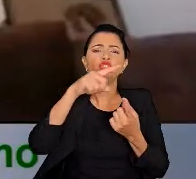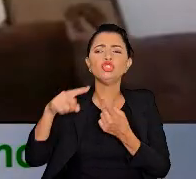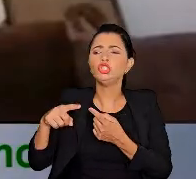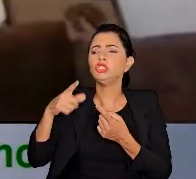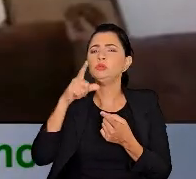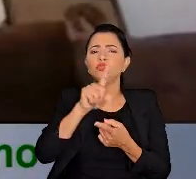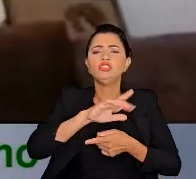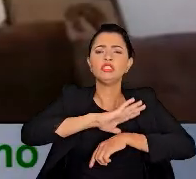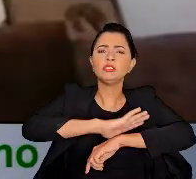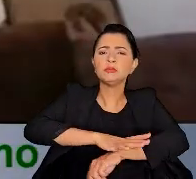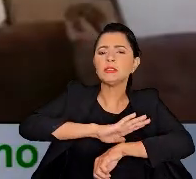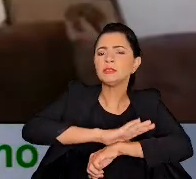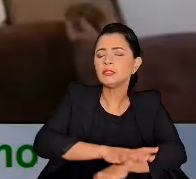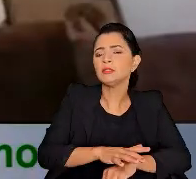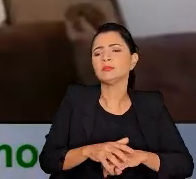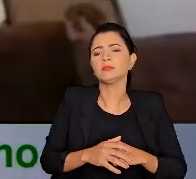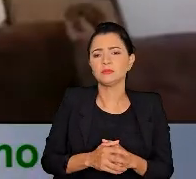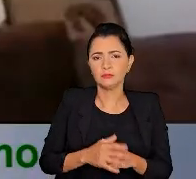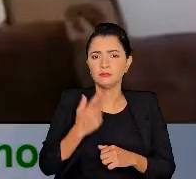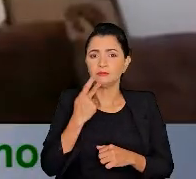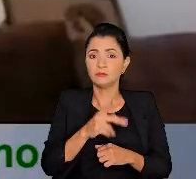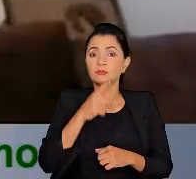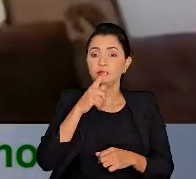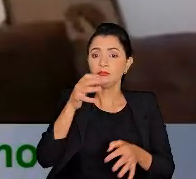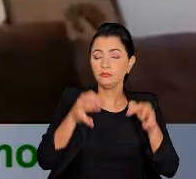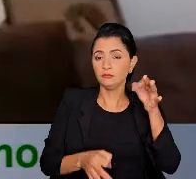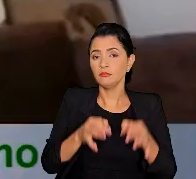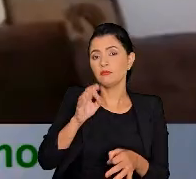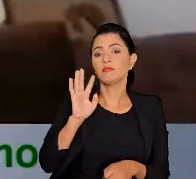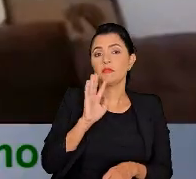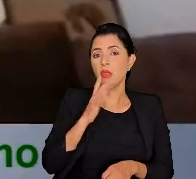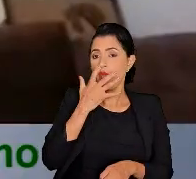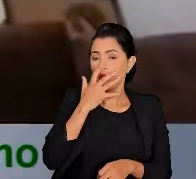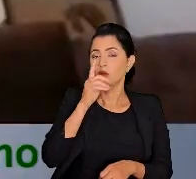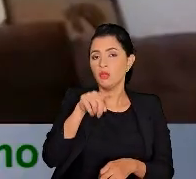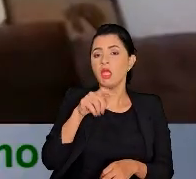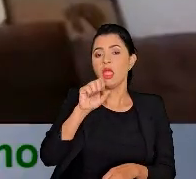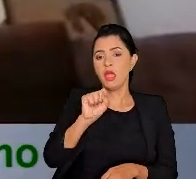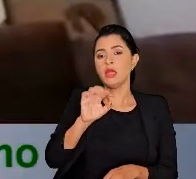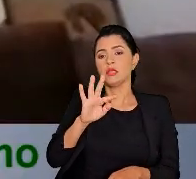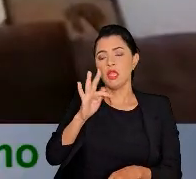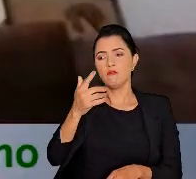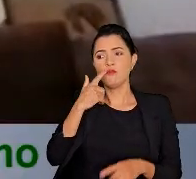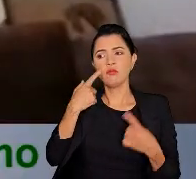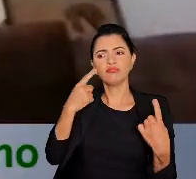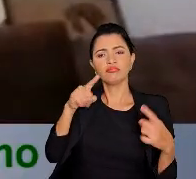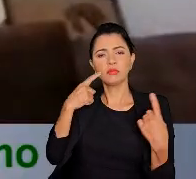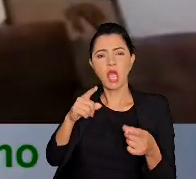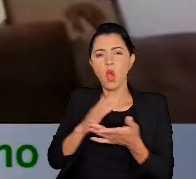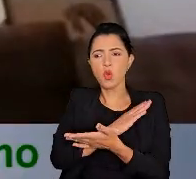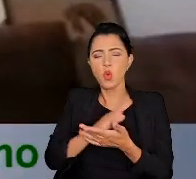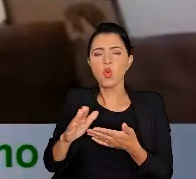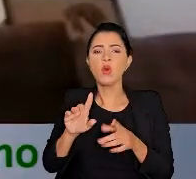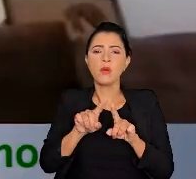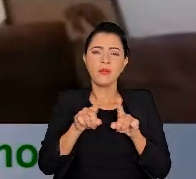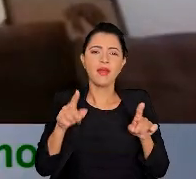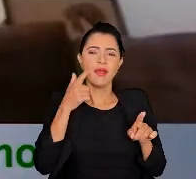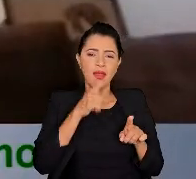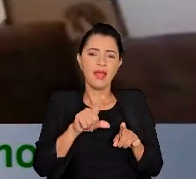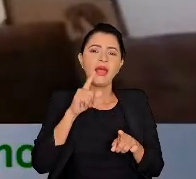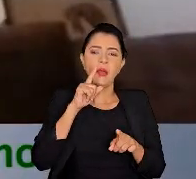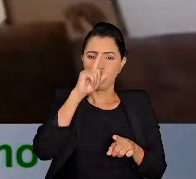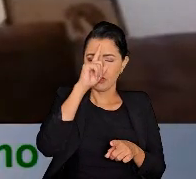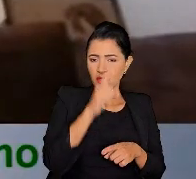discriminação. Em falar em julgados, eu acho interessante, o Supremo até foi criticado por alguns, mas no mandado de